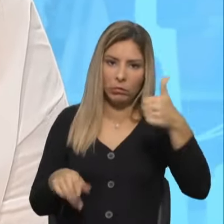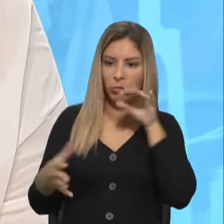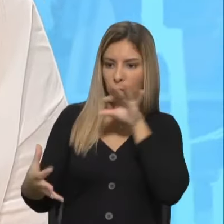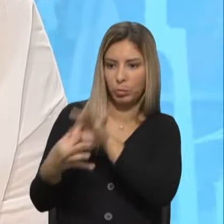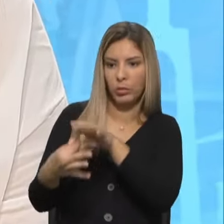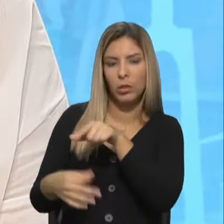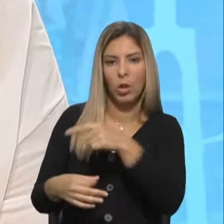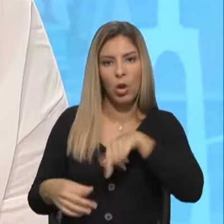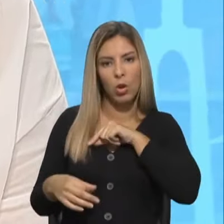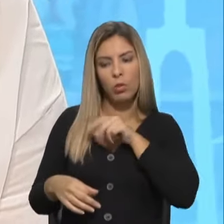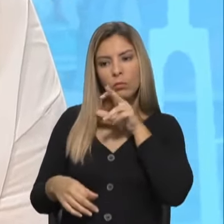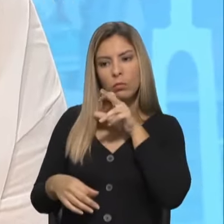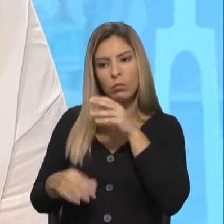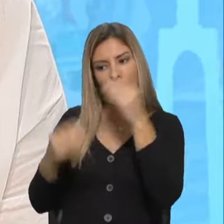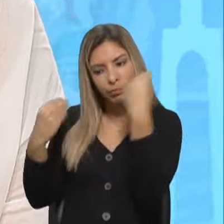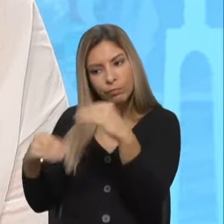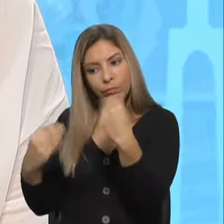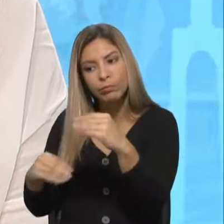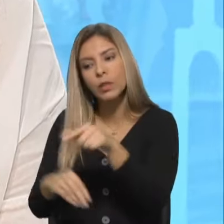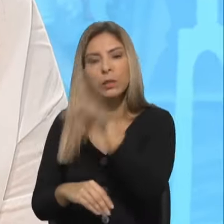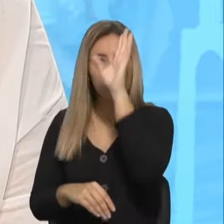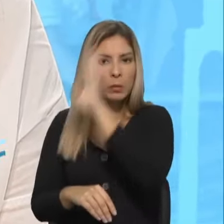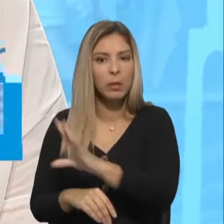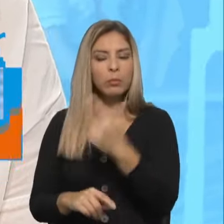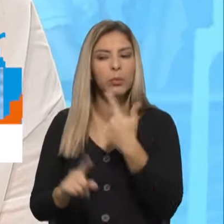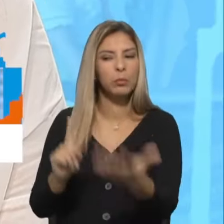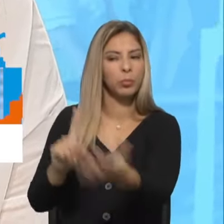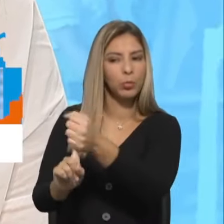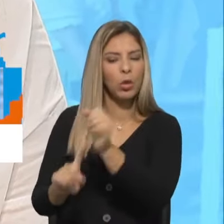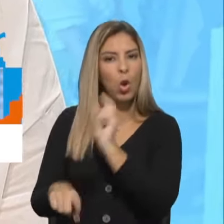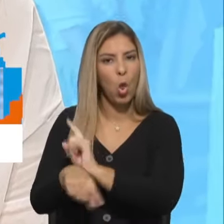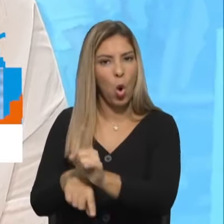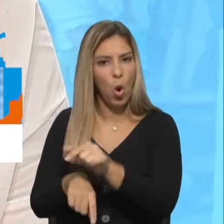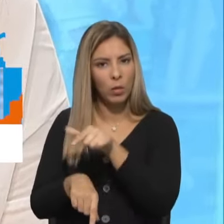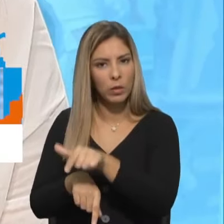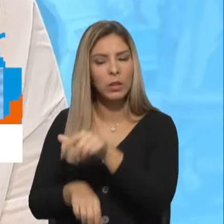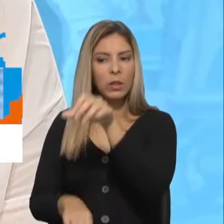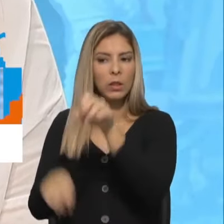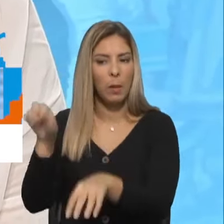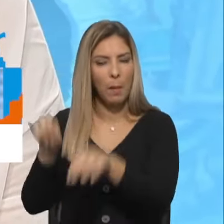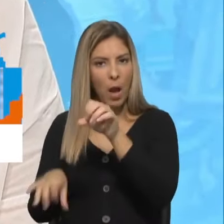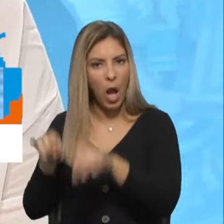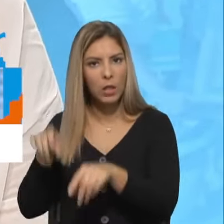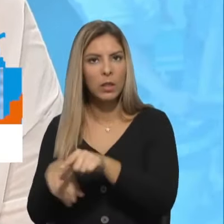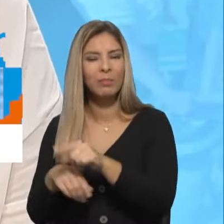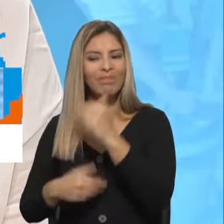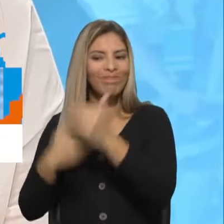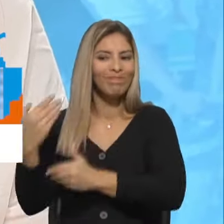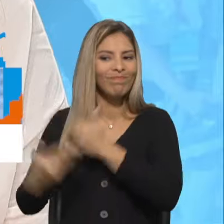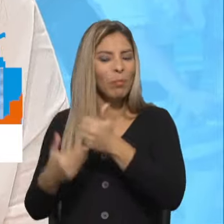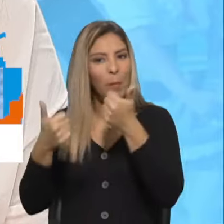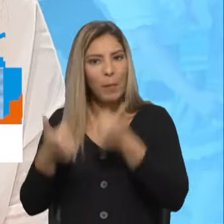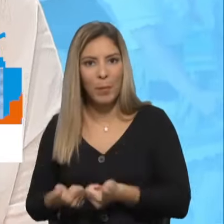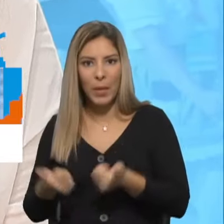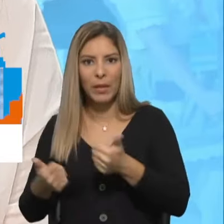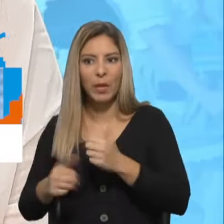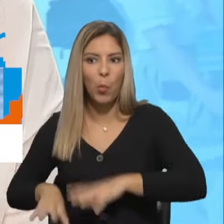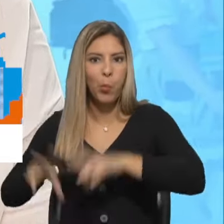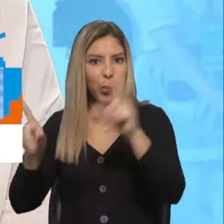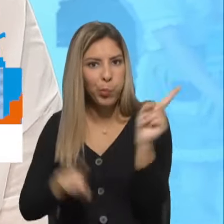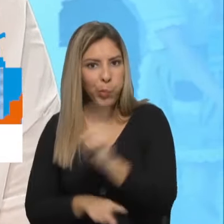forma mais adequada saibam identificar mais facilmente os processos que efetivamente não se estão a a